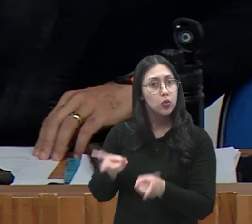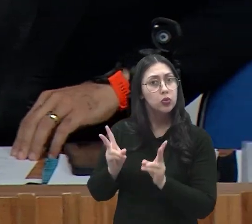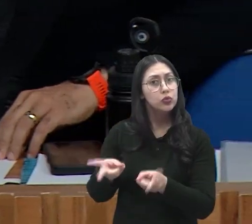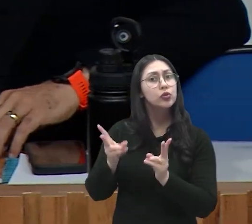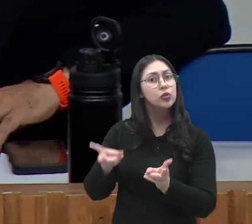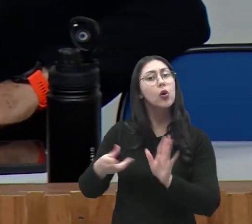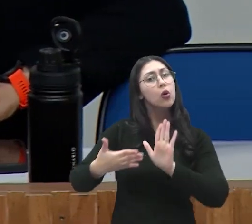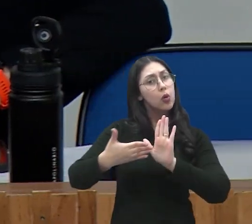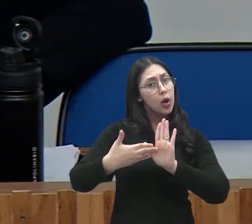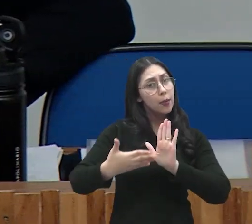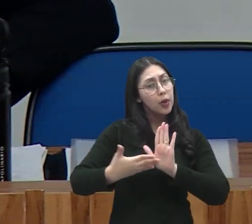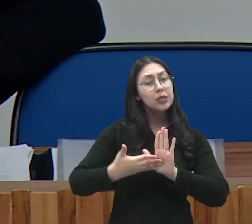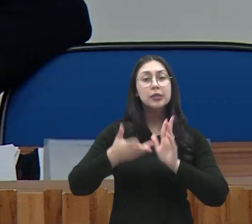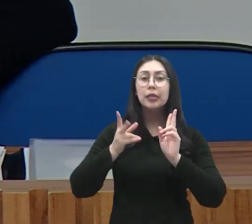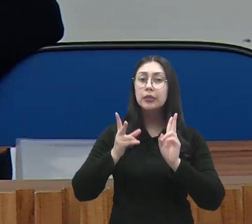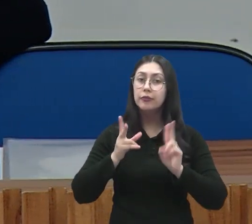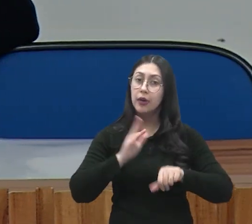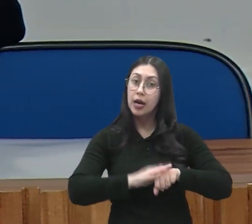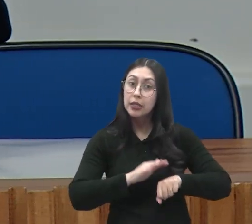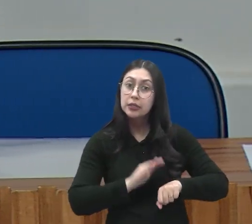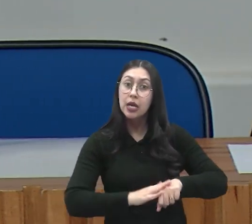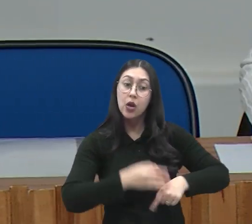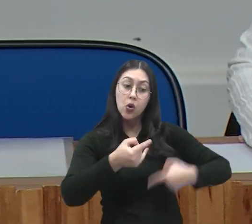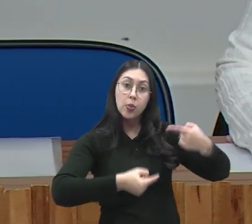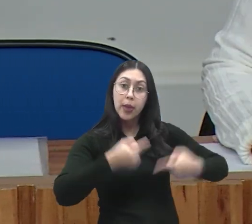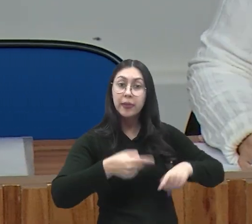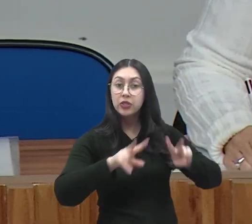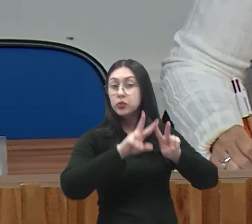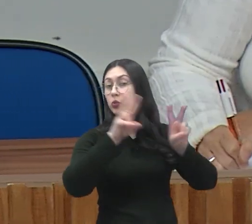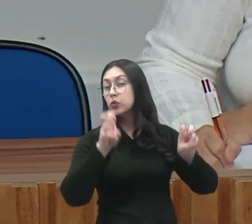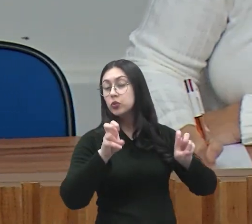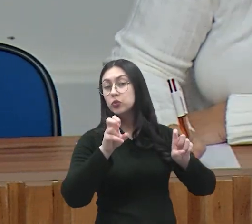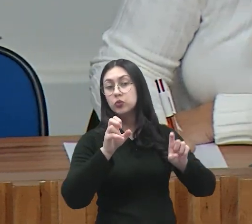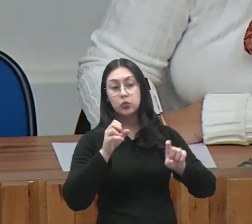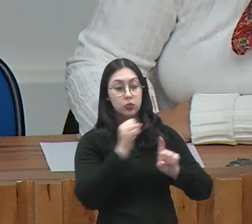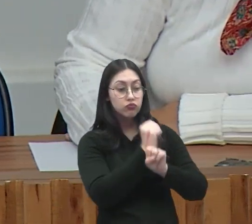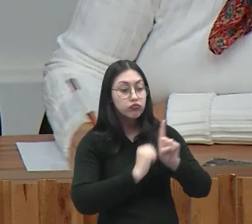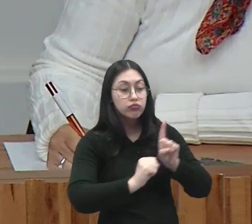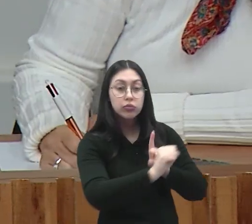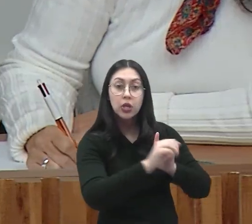manteve a proposta de realizar um debate público sobre o tema da assistência